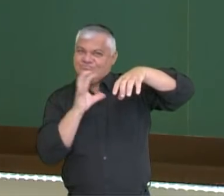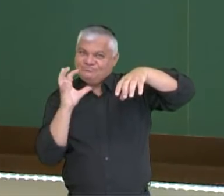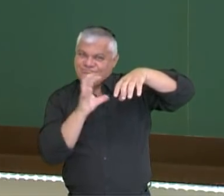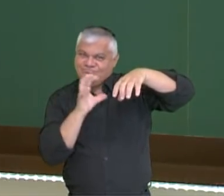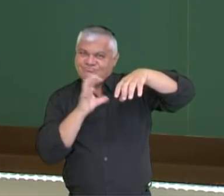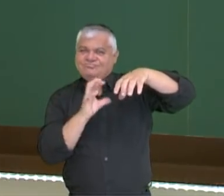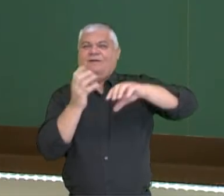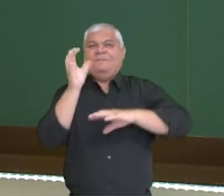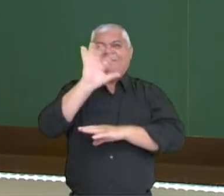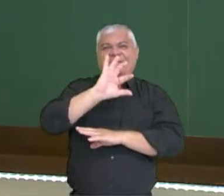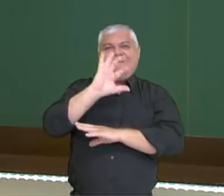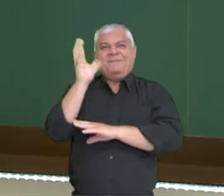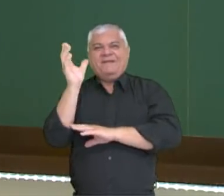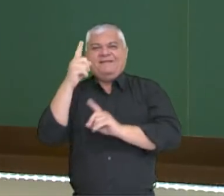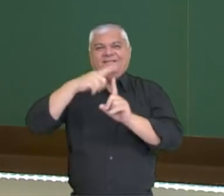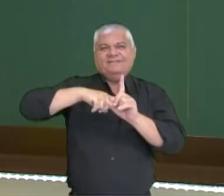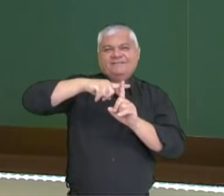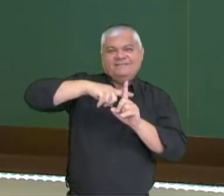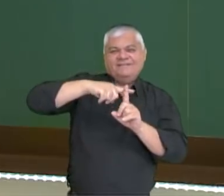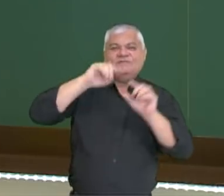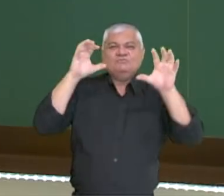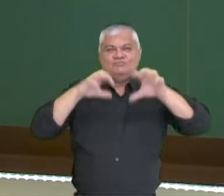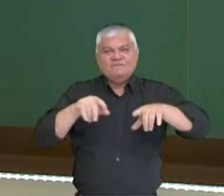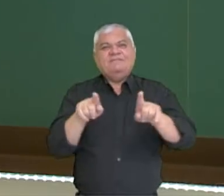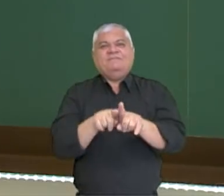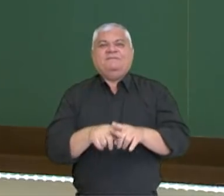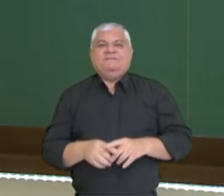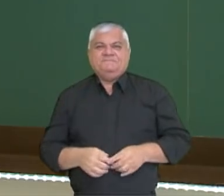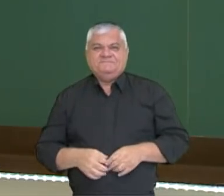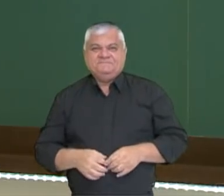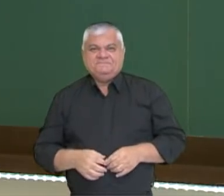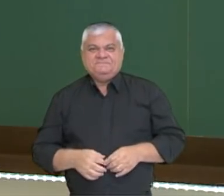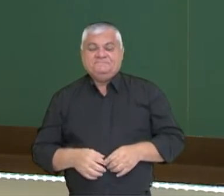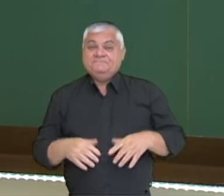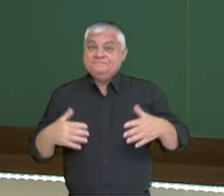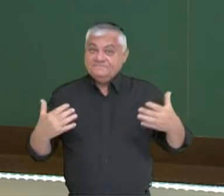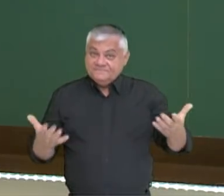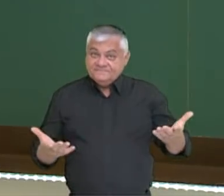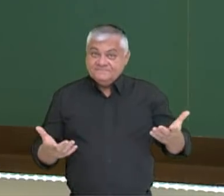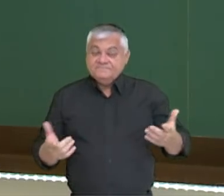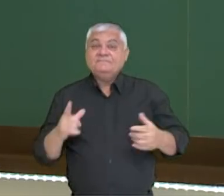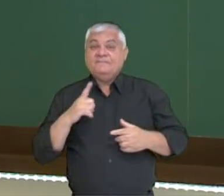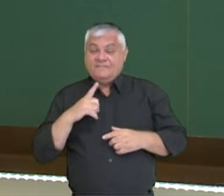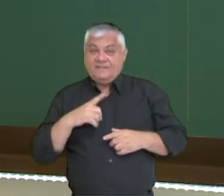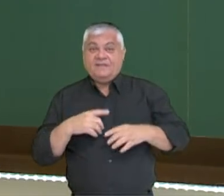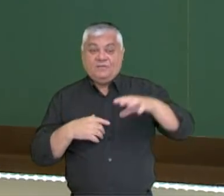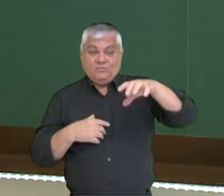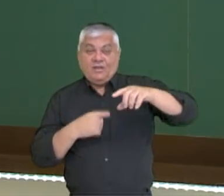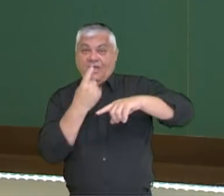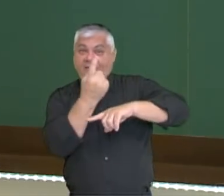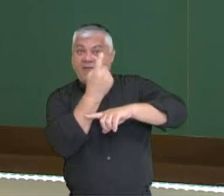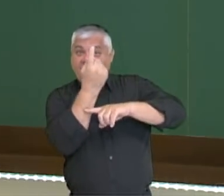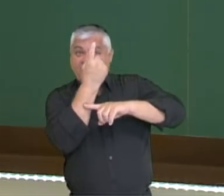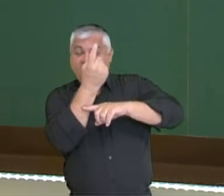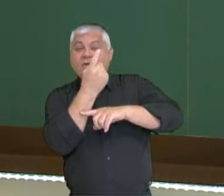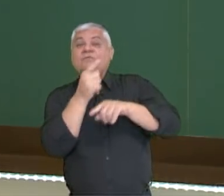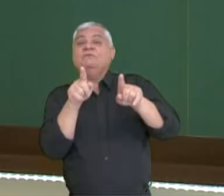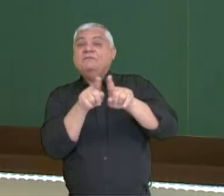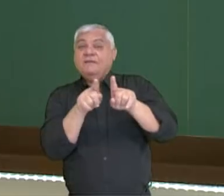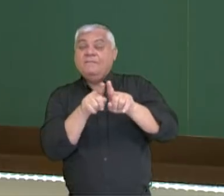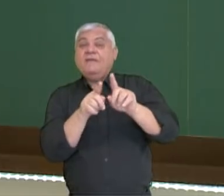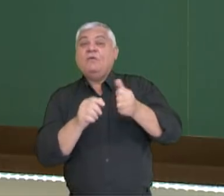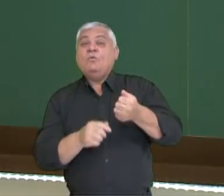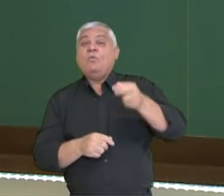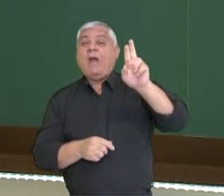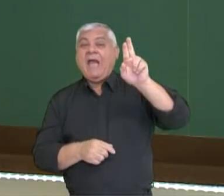nas temperaturas, na quantidade de chuva também, certo? Então nós temos ali em regiões mais altas, a pressão atmosférica costuma